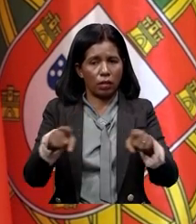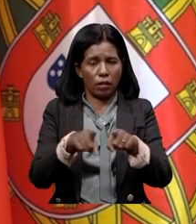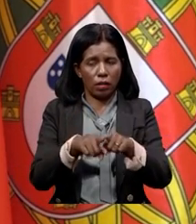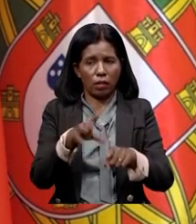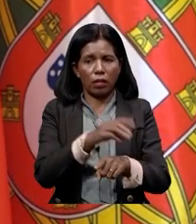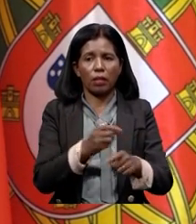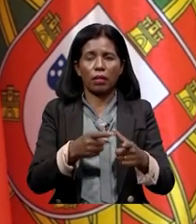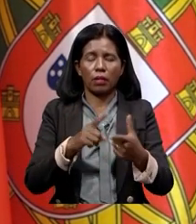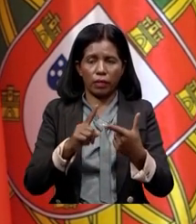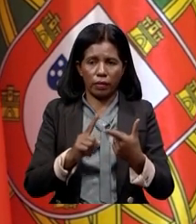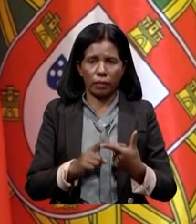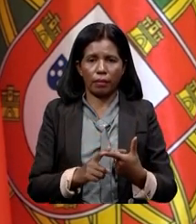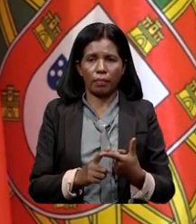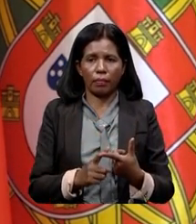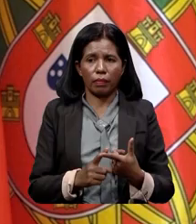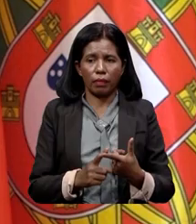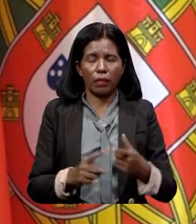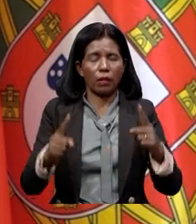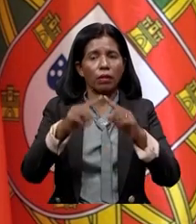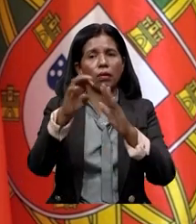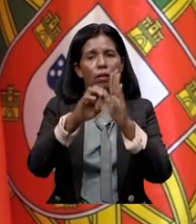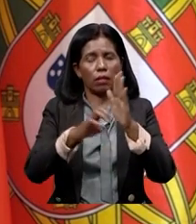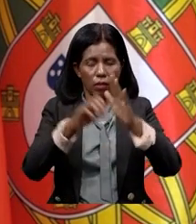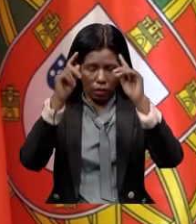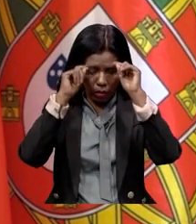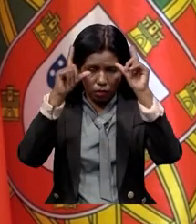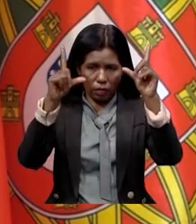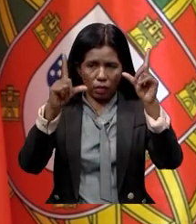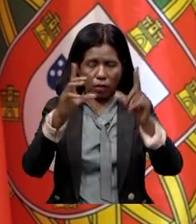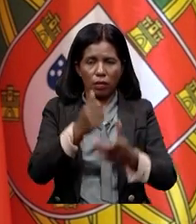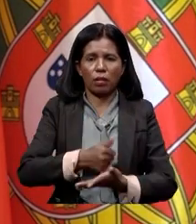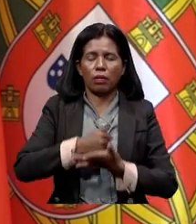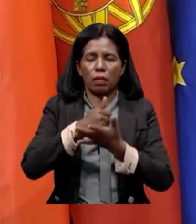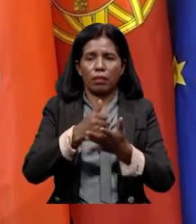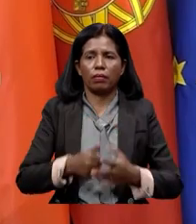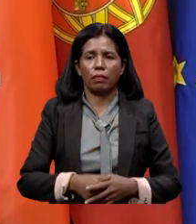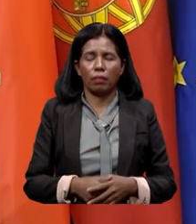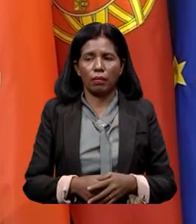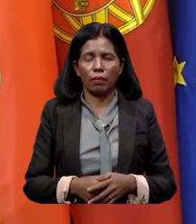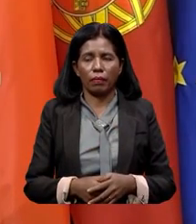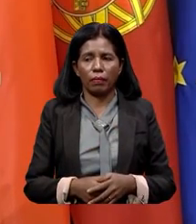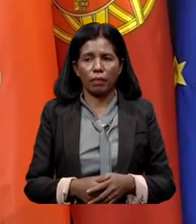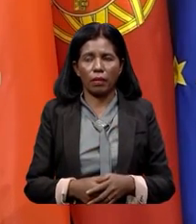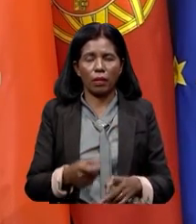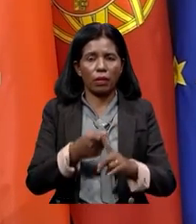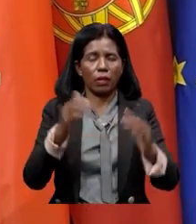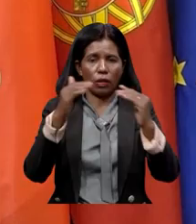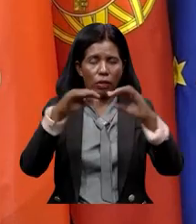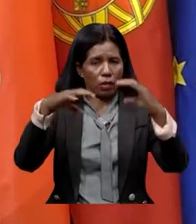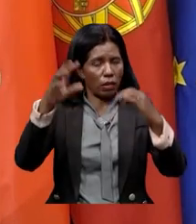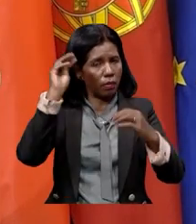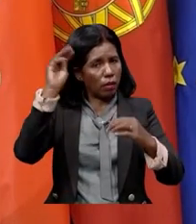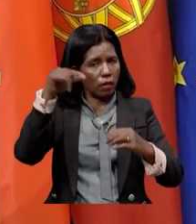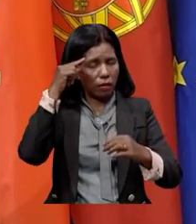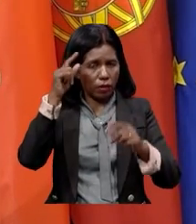temos a predisposição do Estado de Timor-Leste de nos ajudar. Antes de ali, se reunião com o Conselho Ministro, o